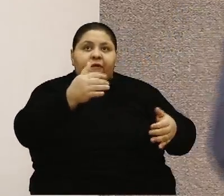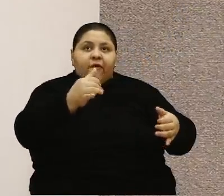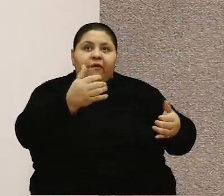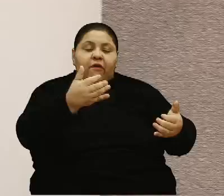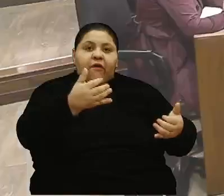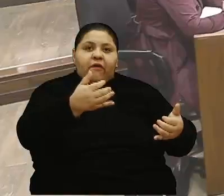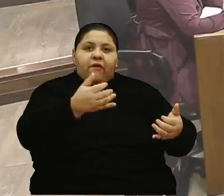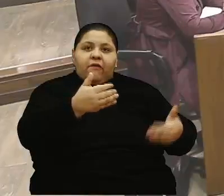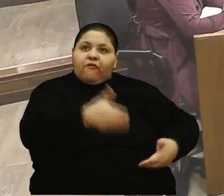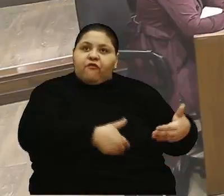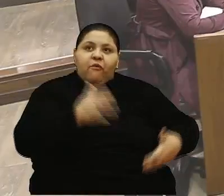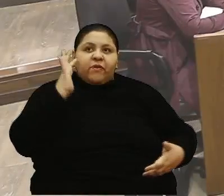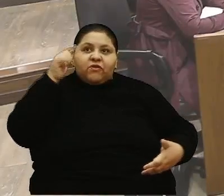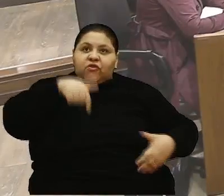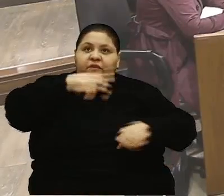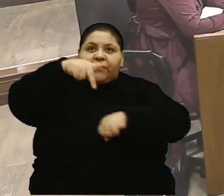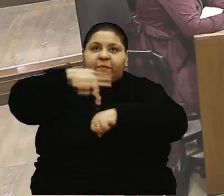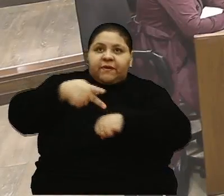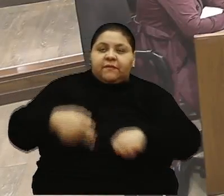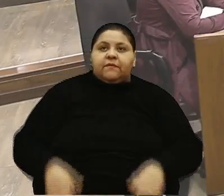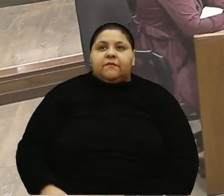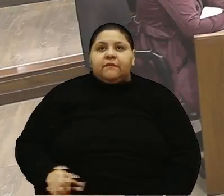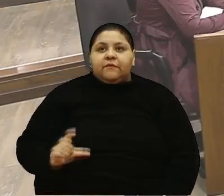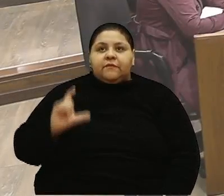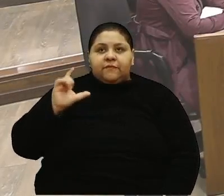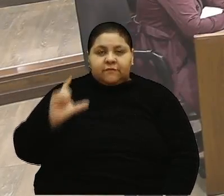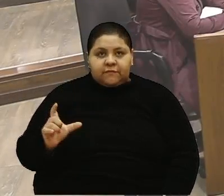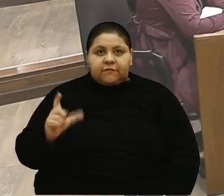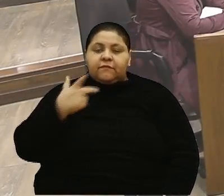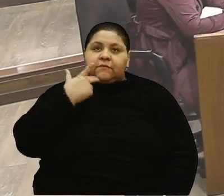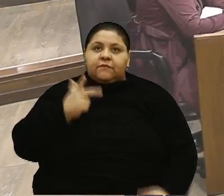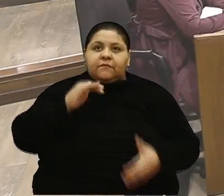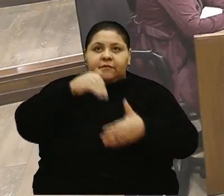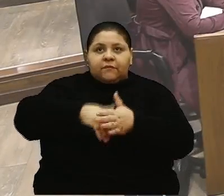país dela. Caleb, obrigado, querido. Com a palavra em declaração de voto, o vereador Bortola.